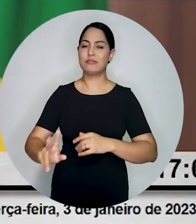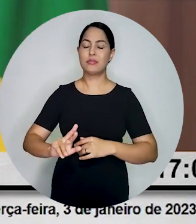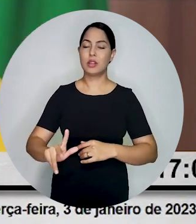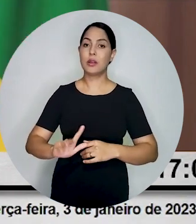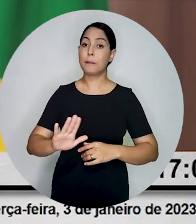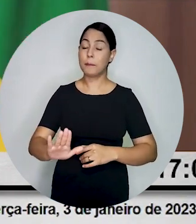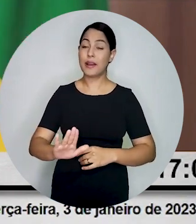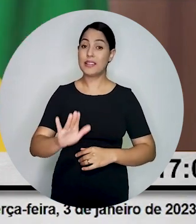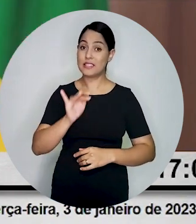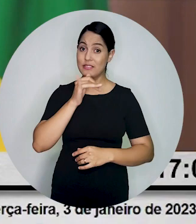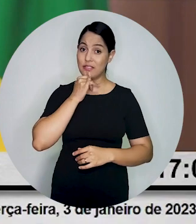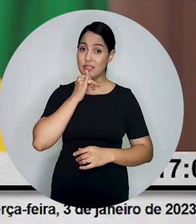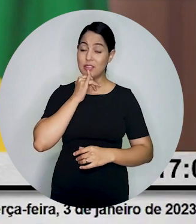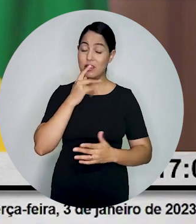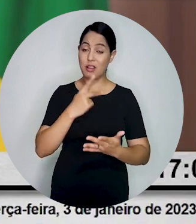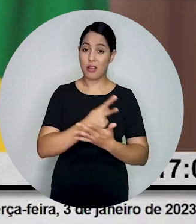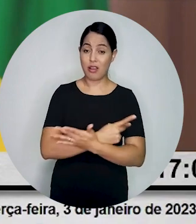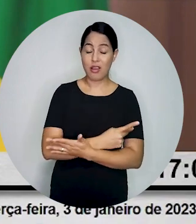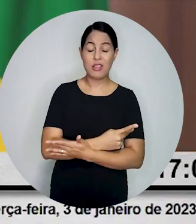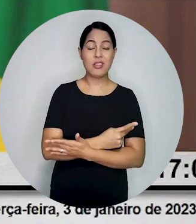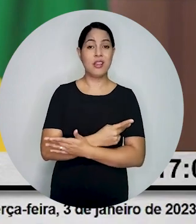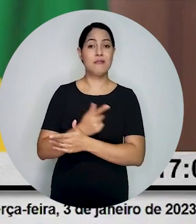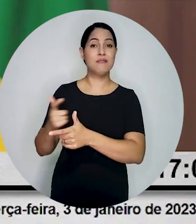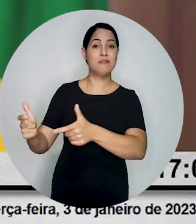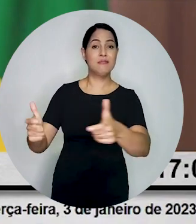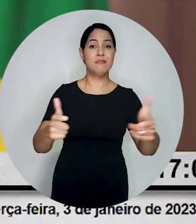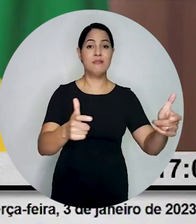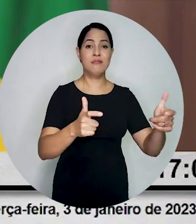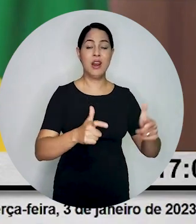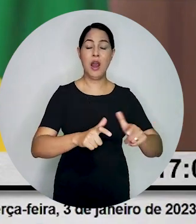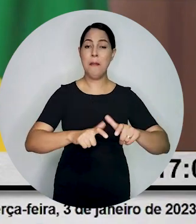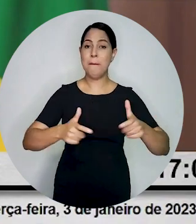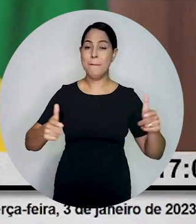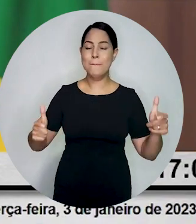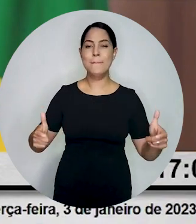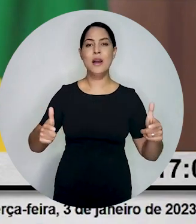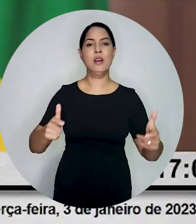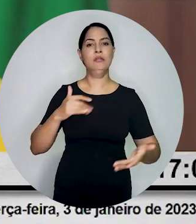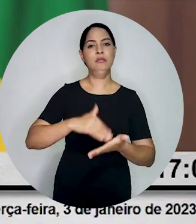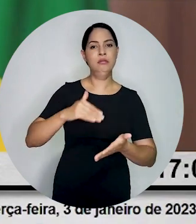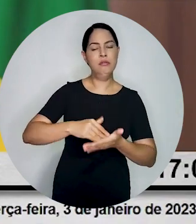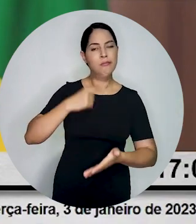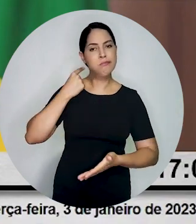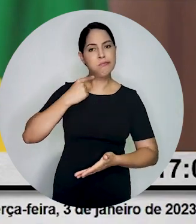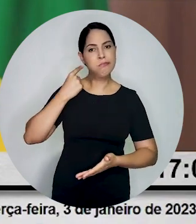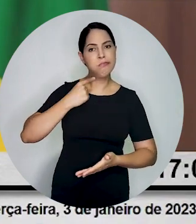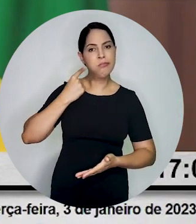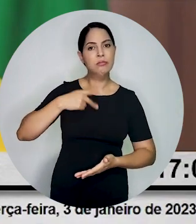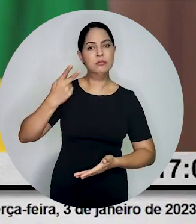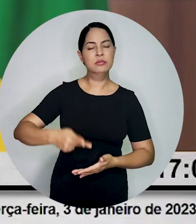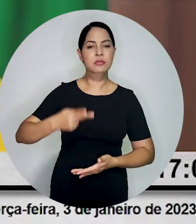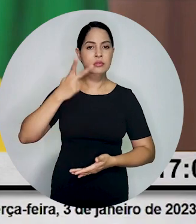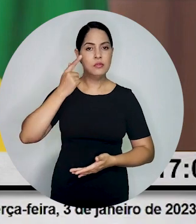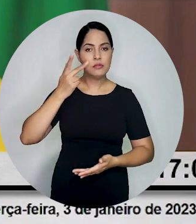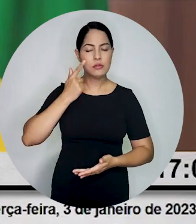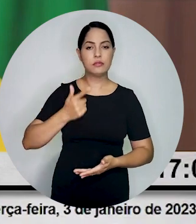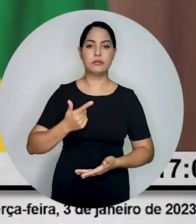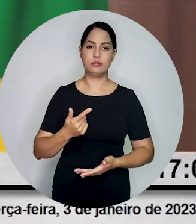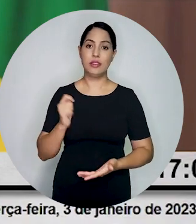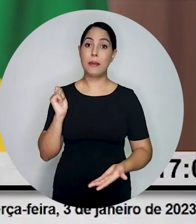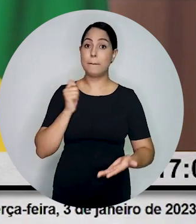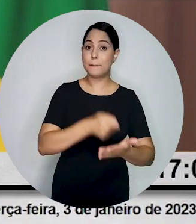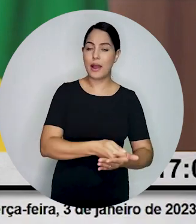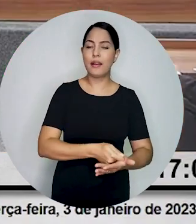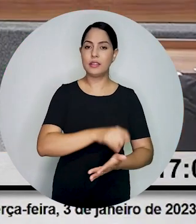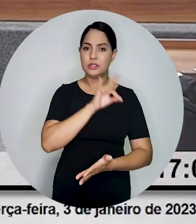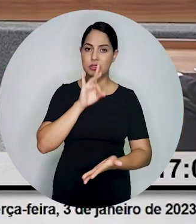valor, ele é, infelizmente, muito maior do que é praticado pela maior parte dos escritórios do nosso estado.